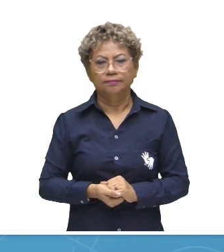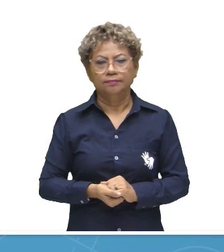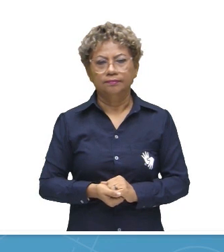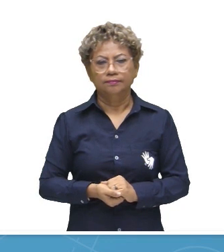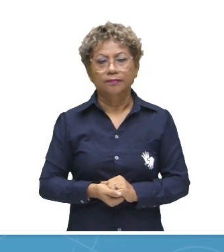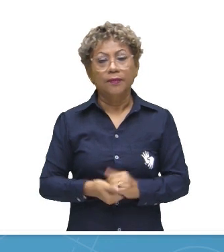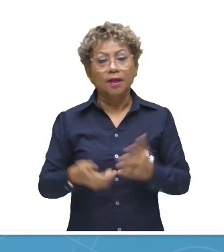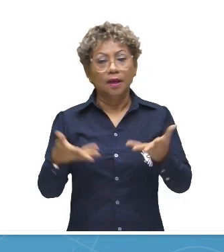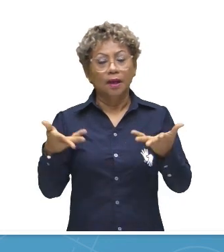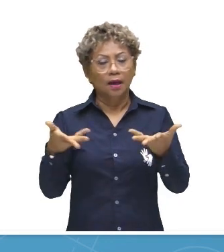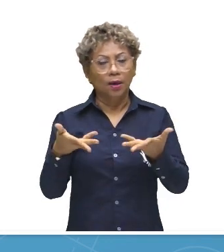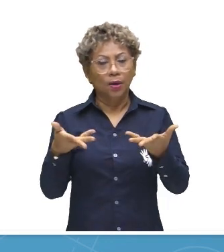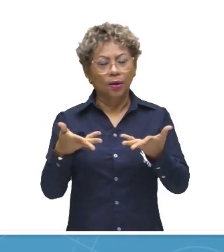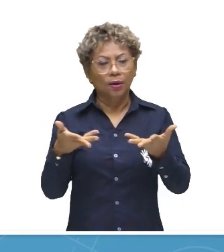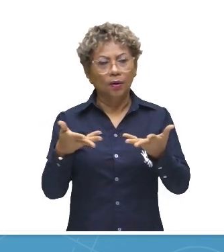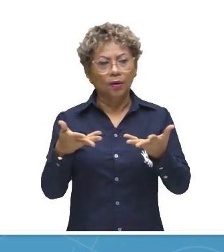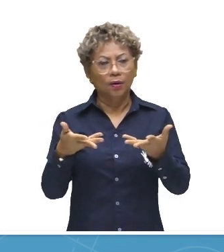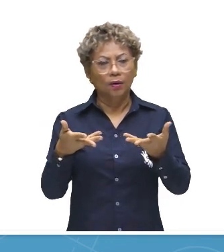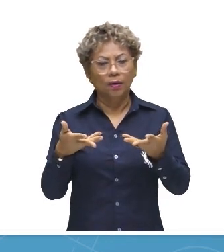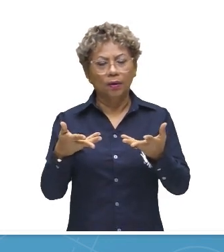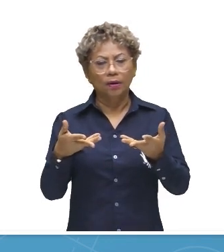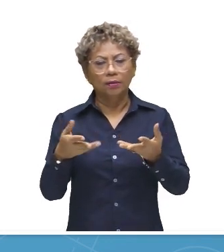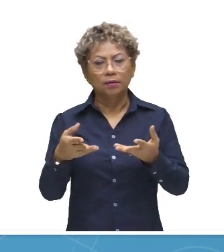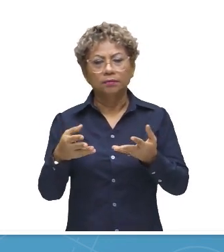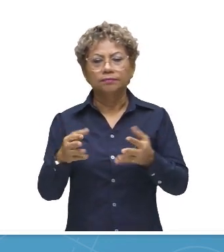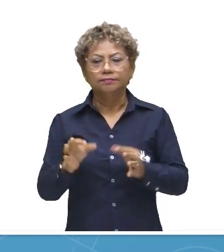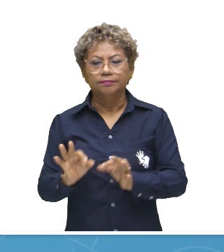E agora, nós vamos